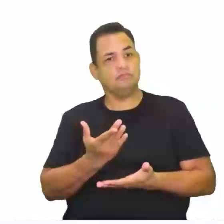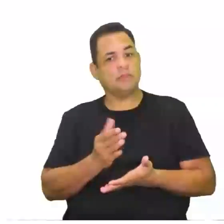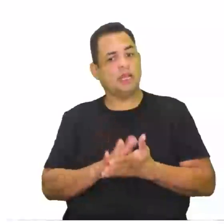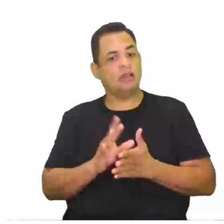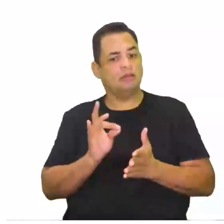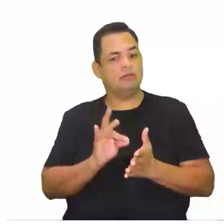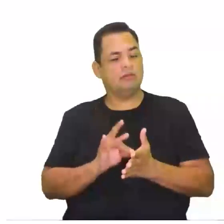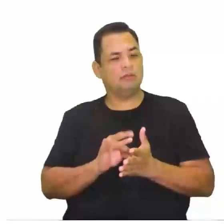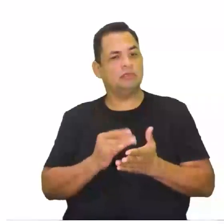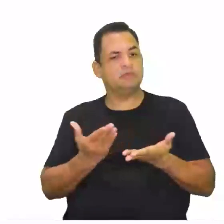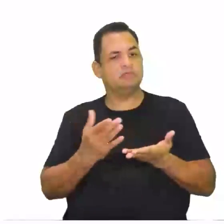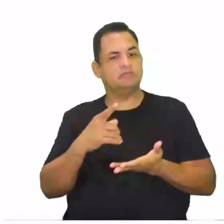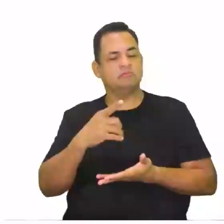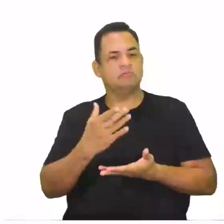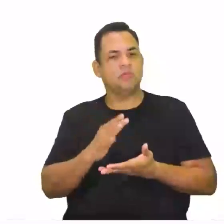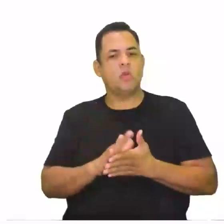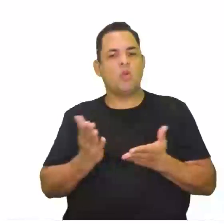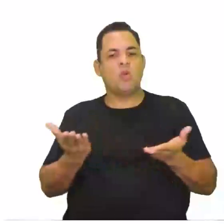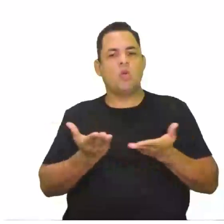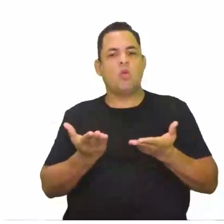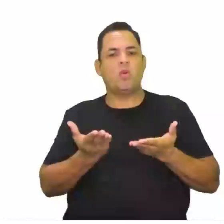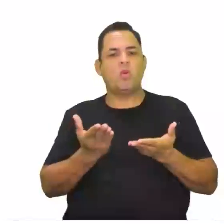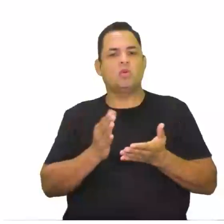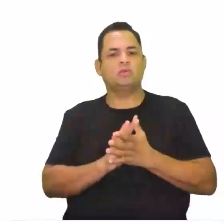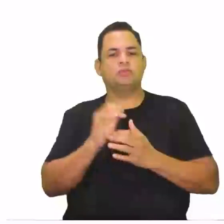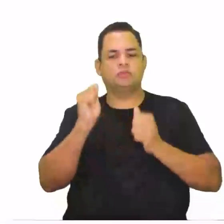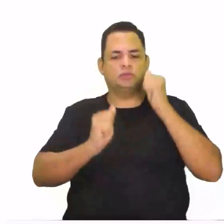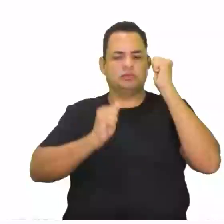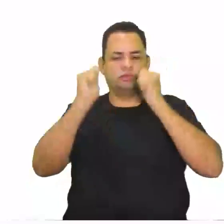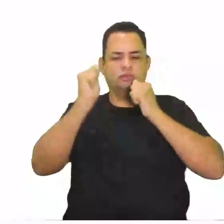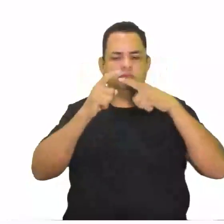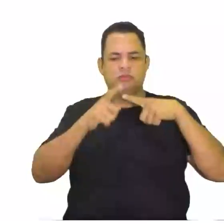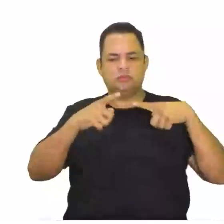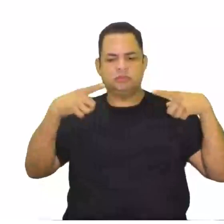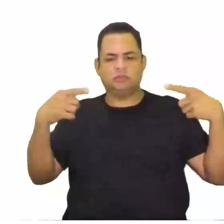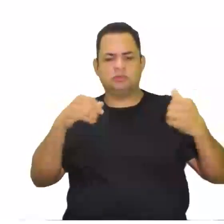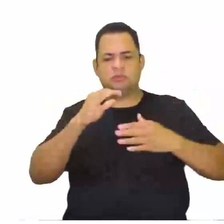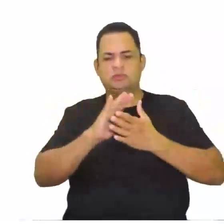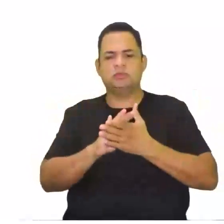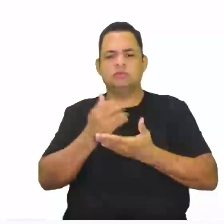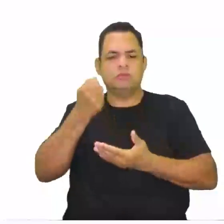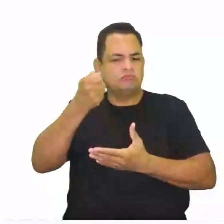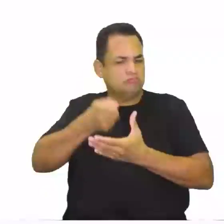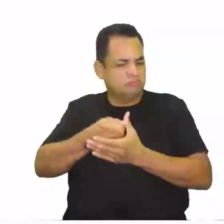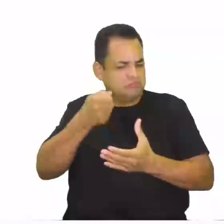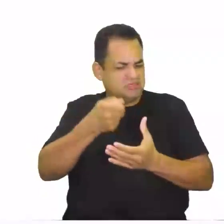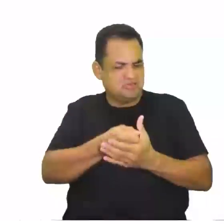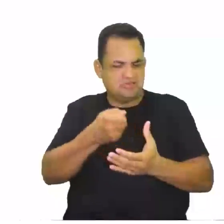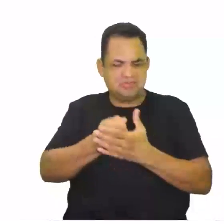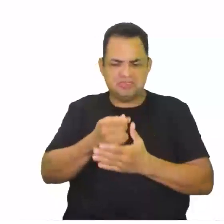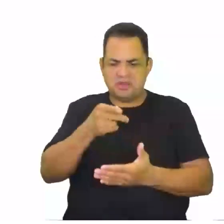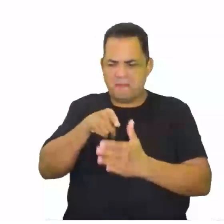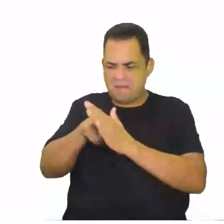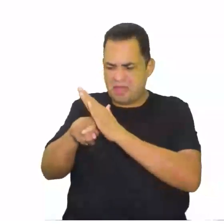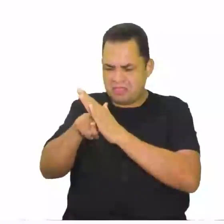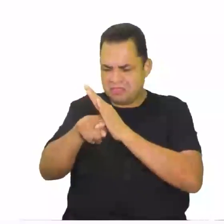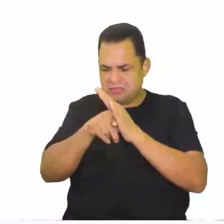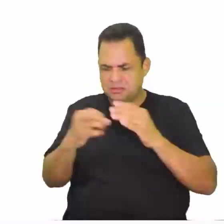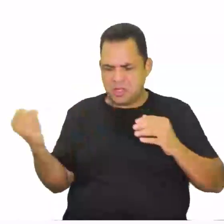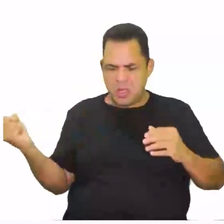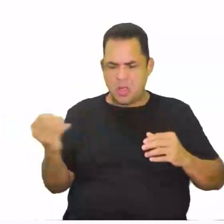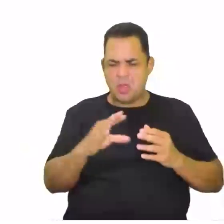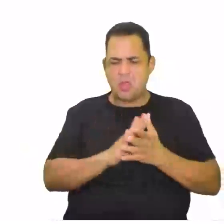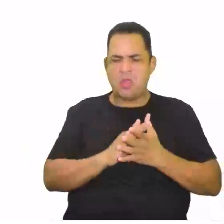que nós estamos tendo. Hoje, as grandes indústrias, elas estão investindo em pesquisa para novas fontes